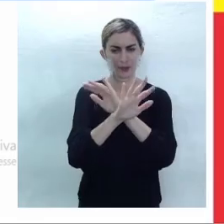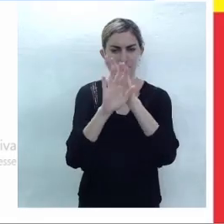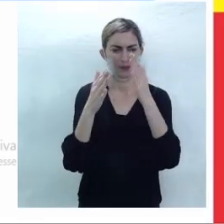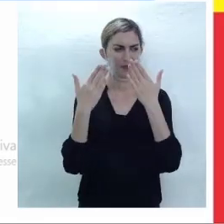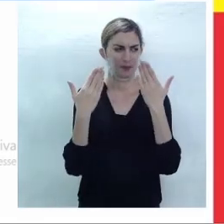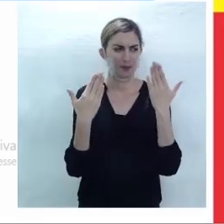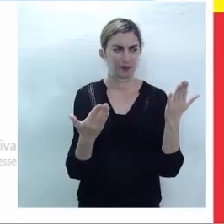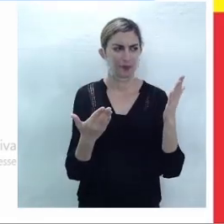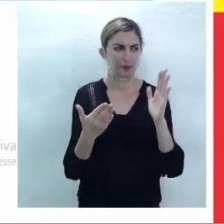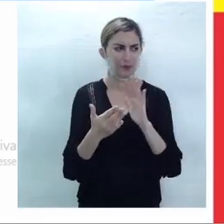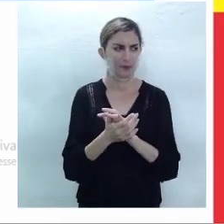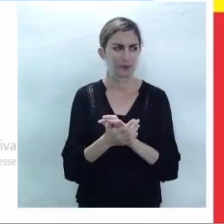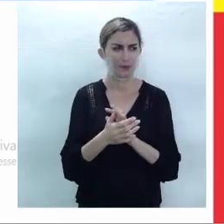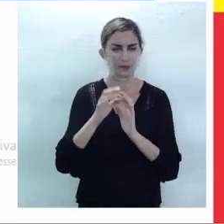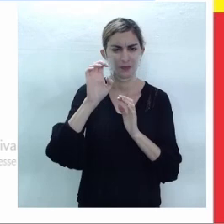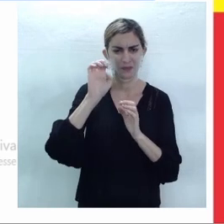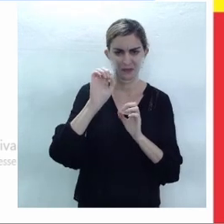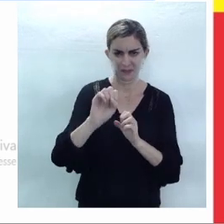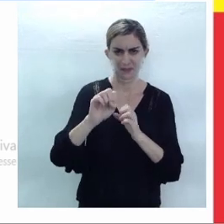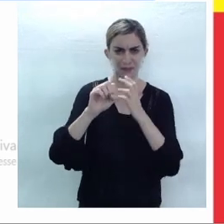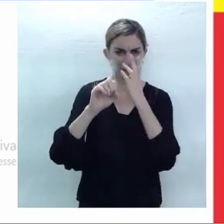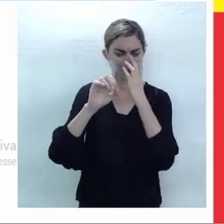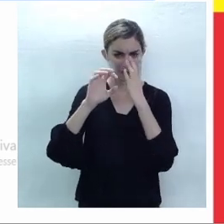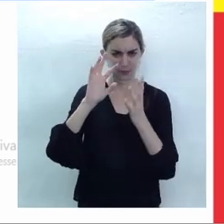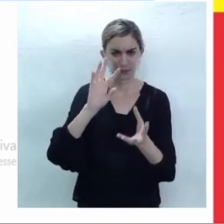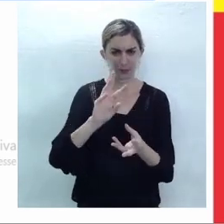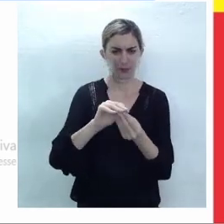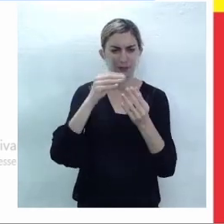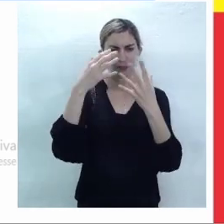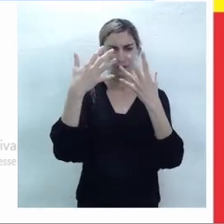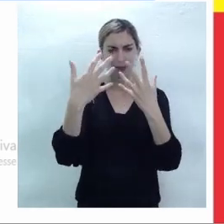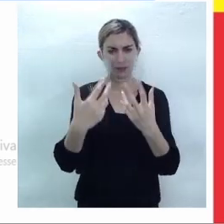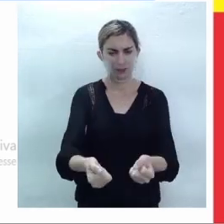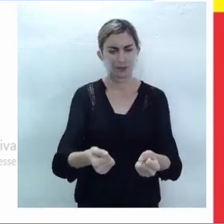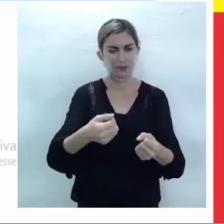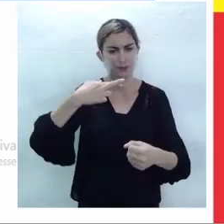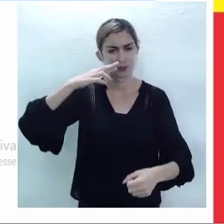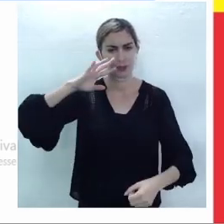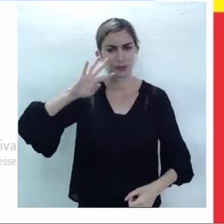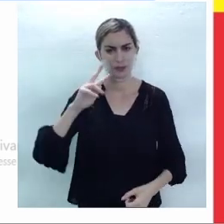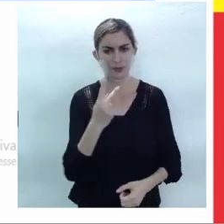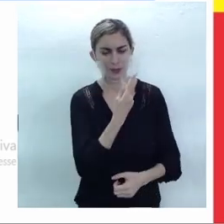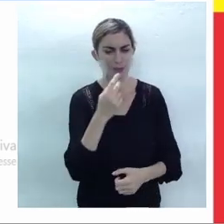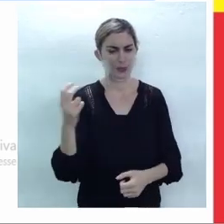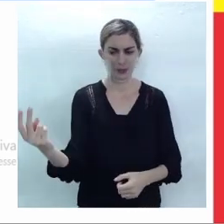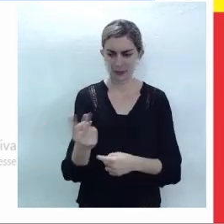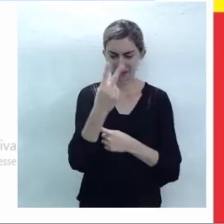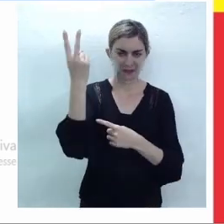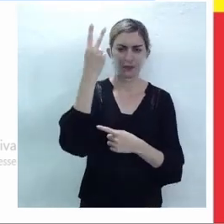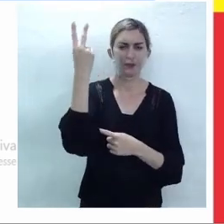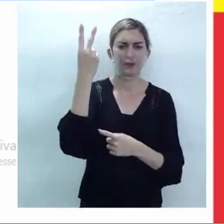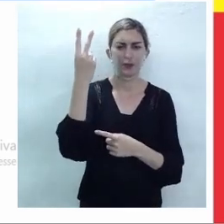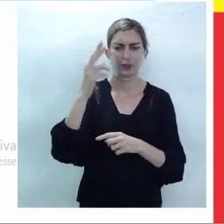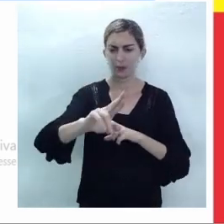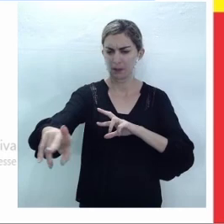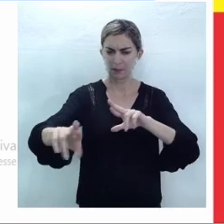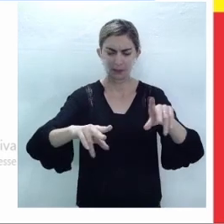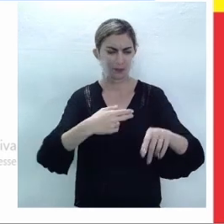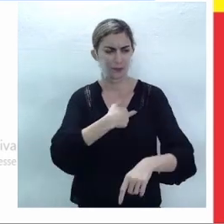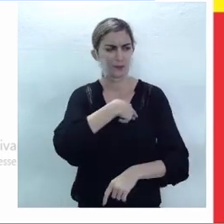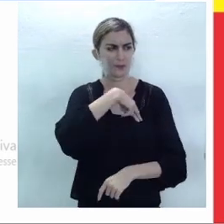que está na tela é, em síntese, a aceitação e o reconhecimento do valor da